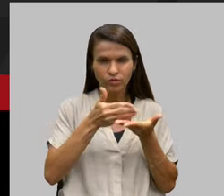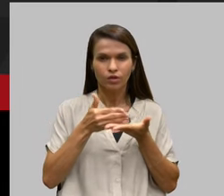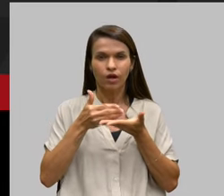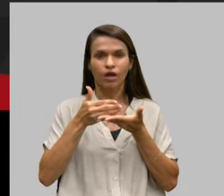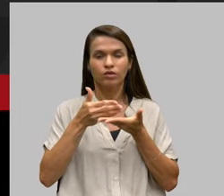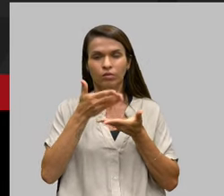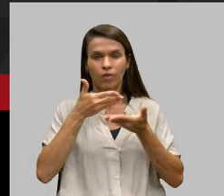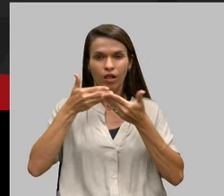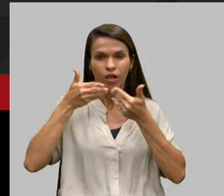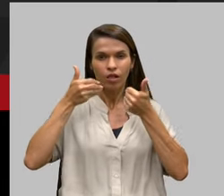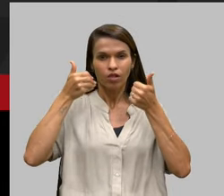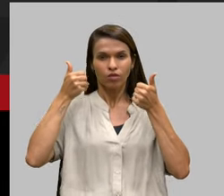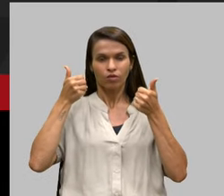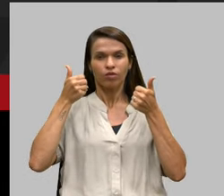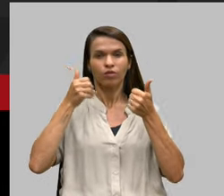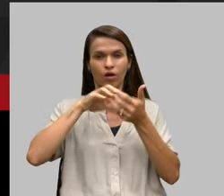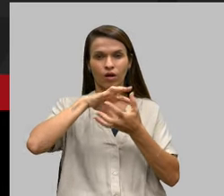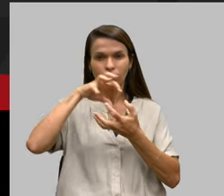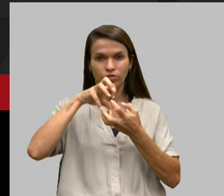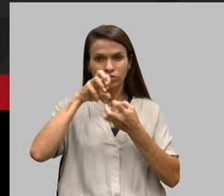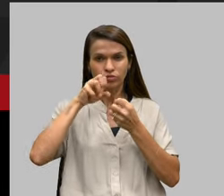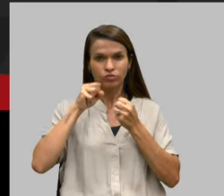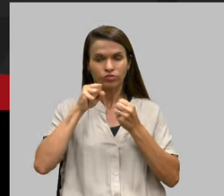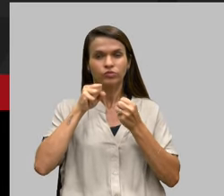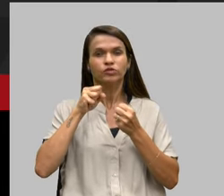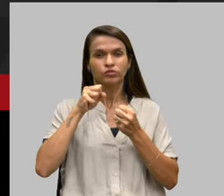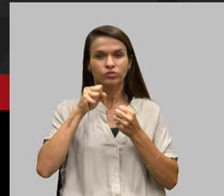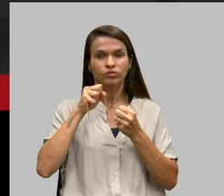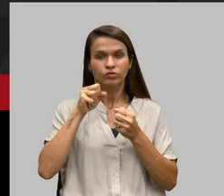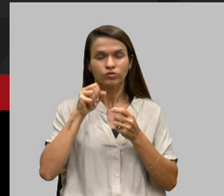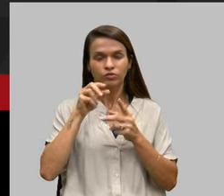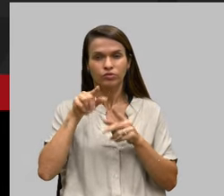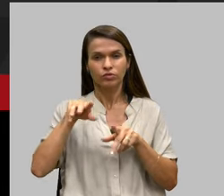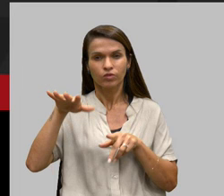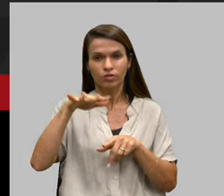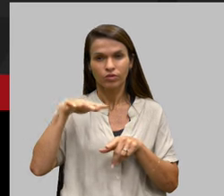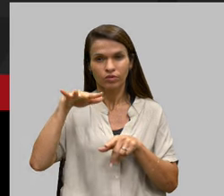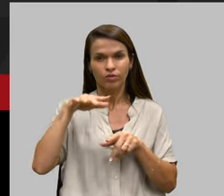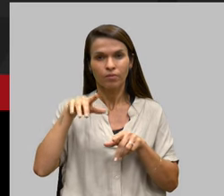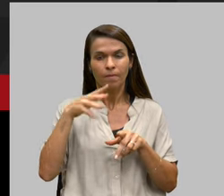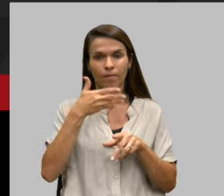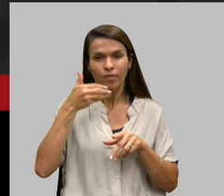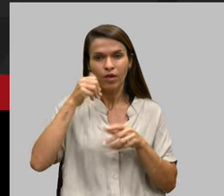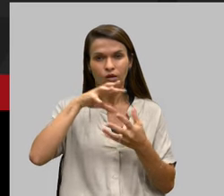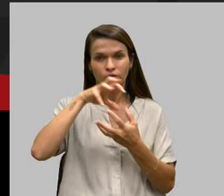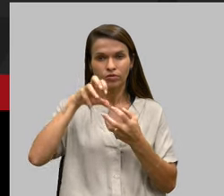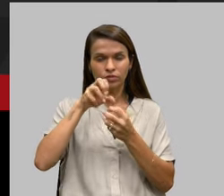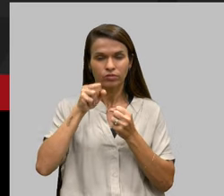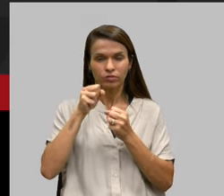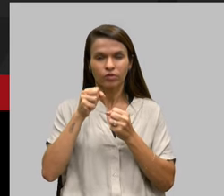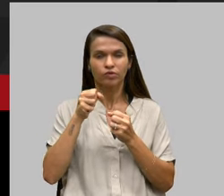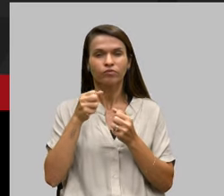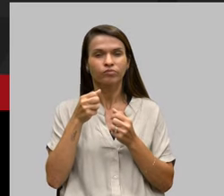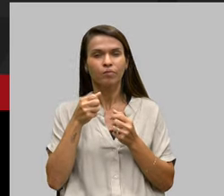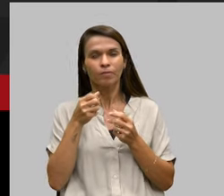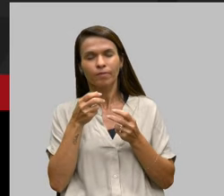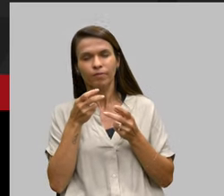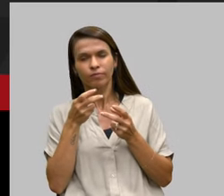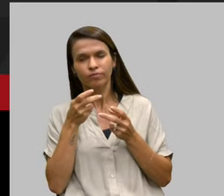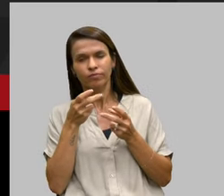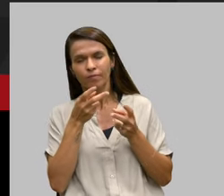essa situação da sustentabilidade dos regimes e a gente melhora a situação da sustentabilidade dos regimes prevendo manejando os dois